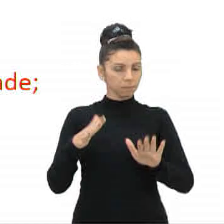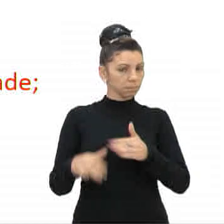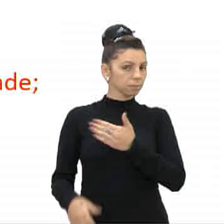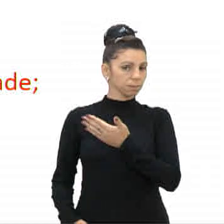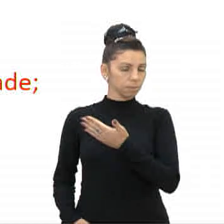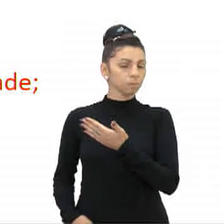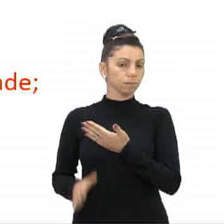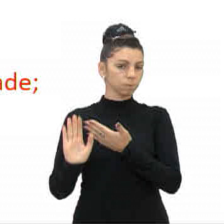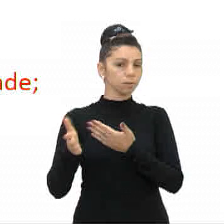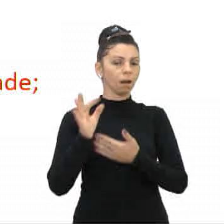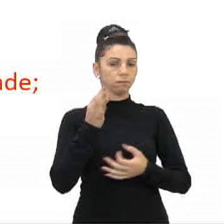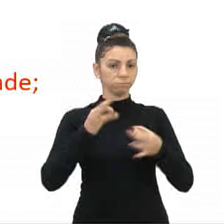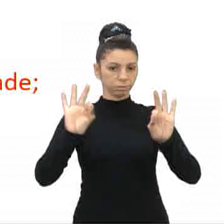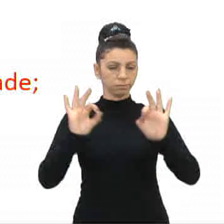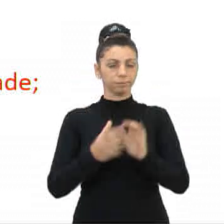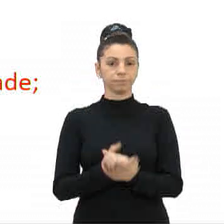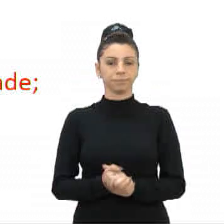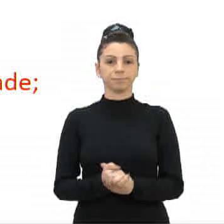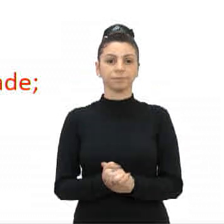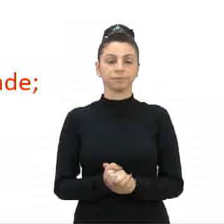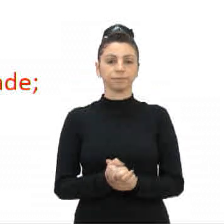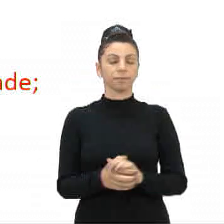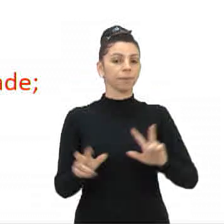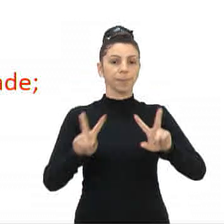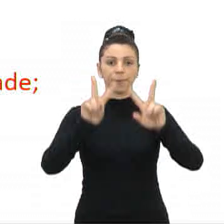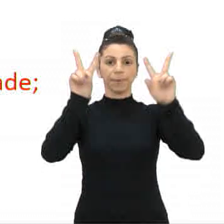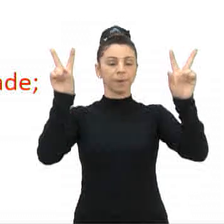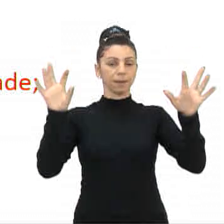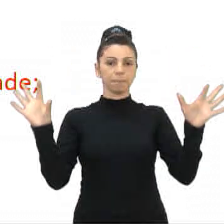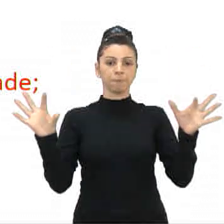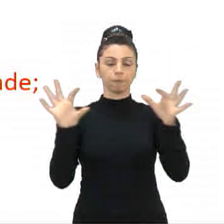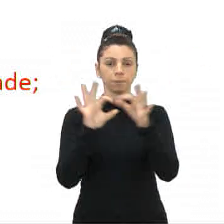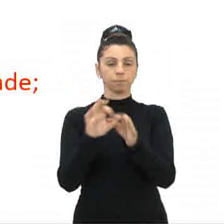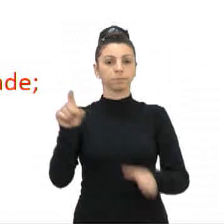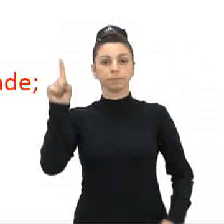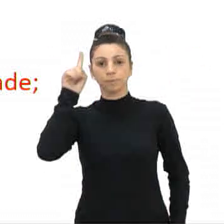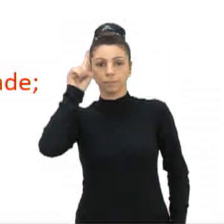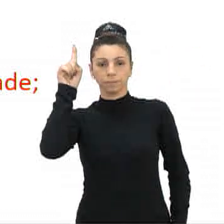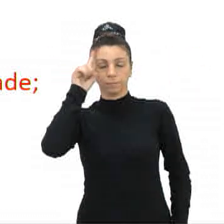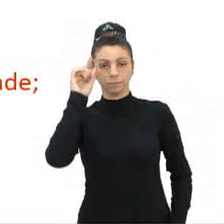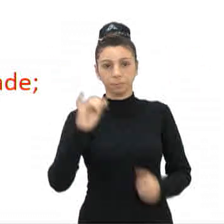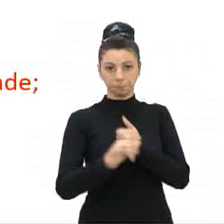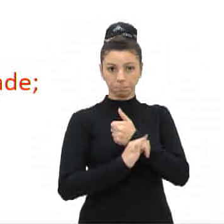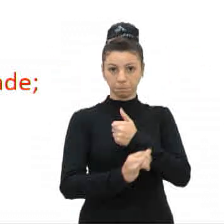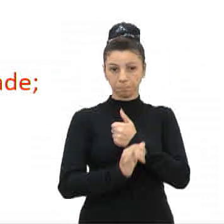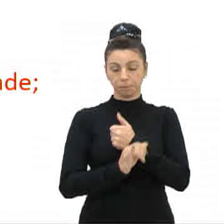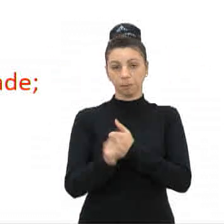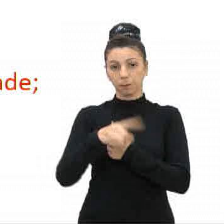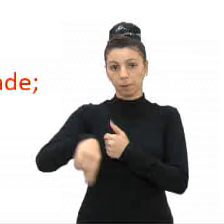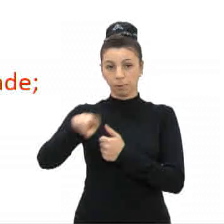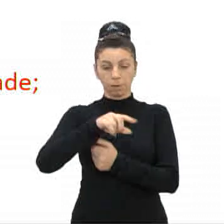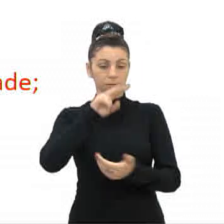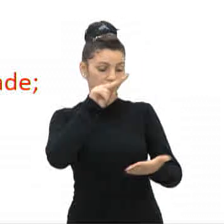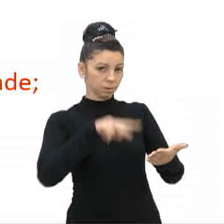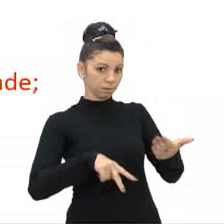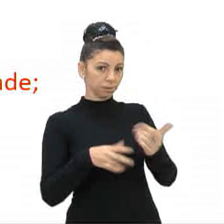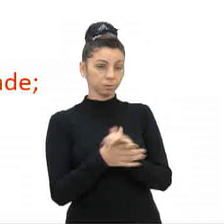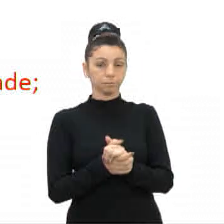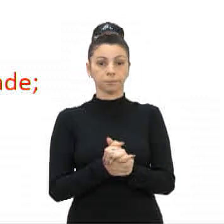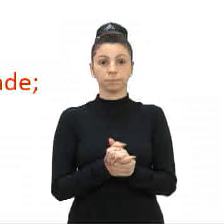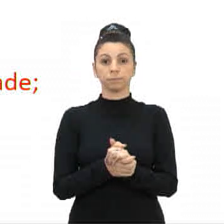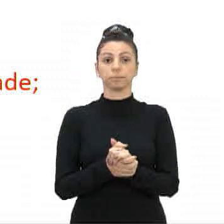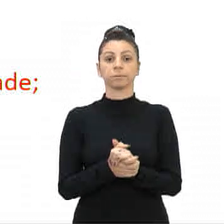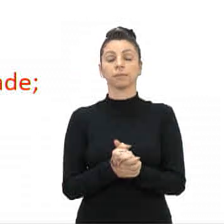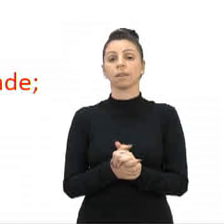já acertou, né? Então, qual que é o tema ou assunto vinculado ao cotidiano na crônica que a gente leu? Diz lá, são centenas, talvez milhares